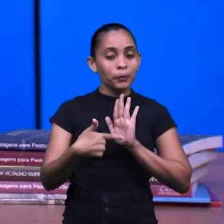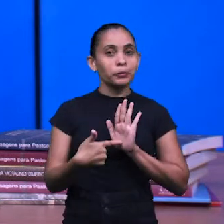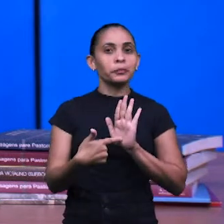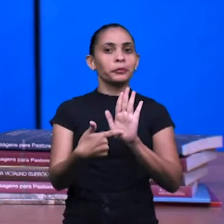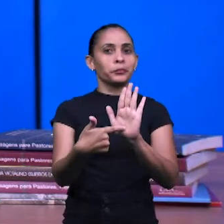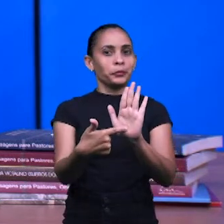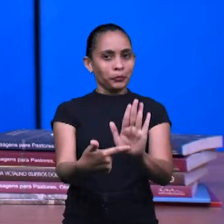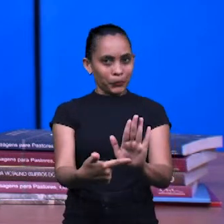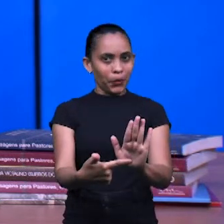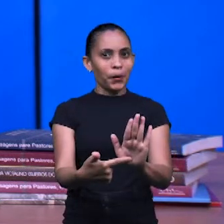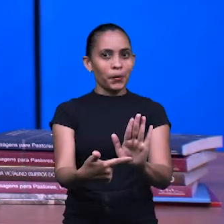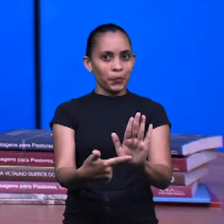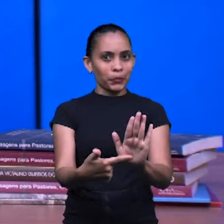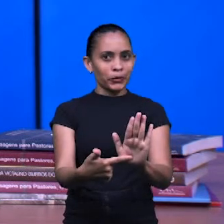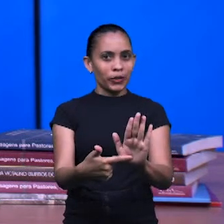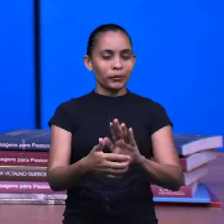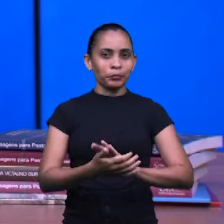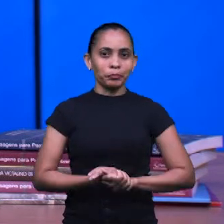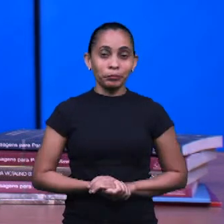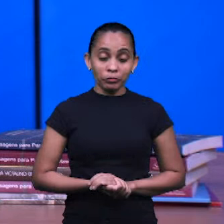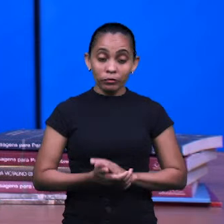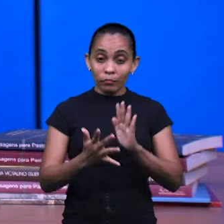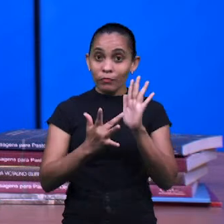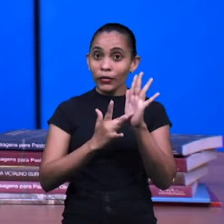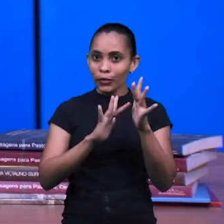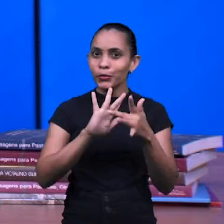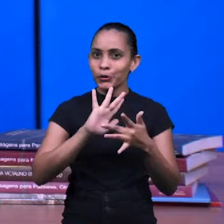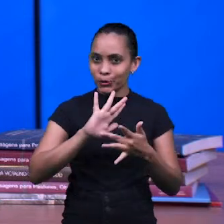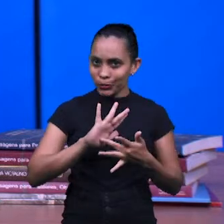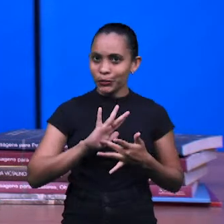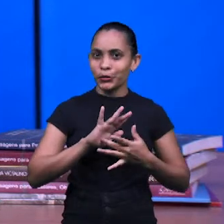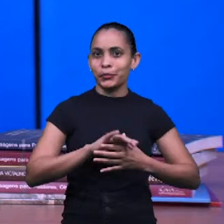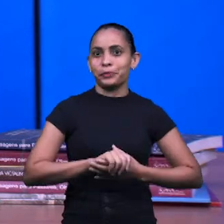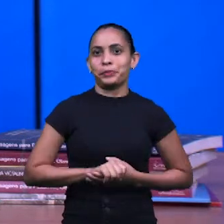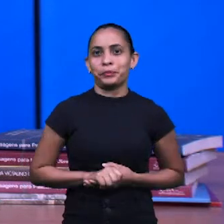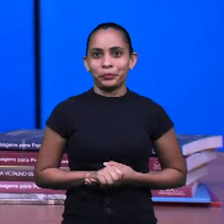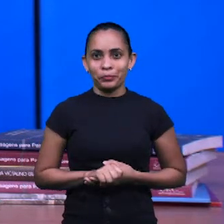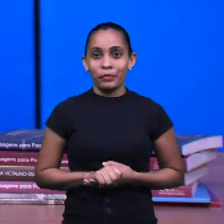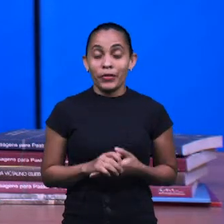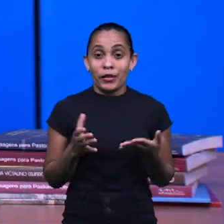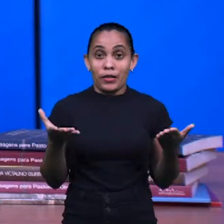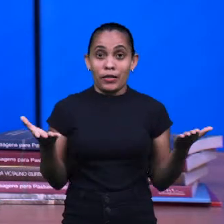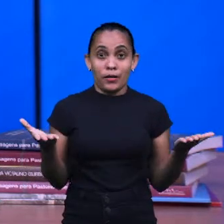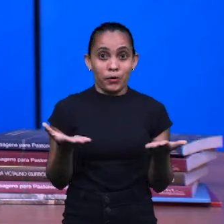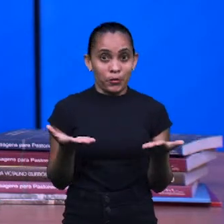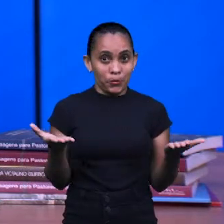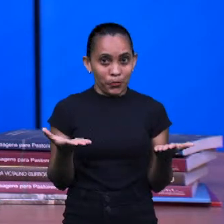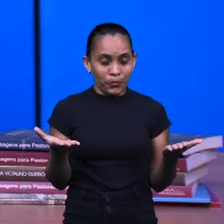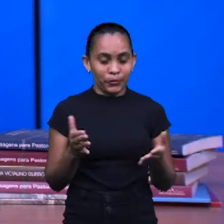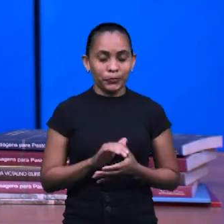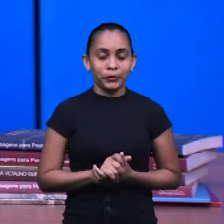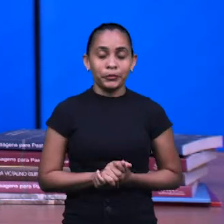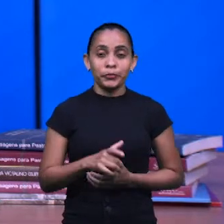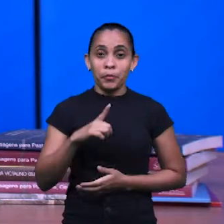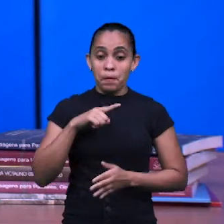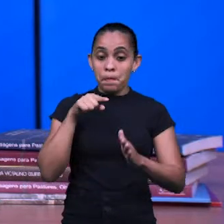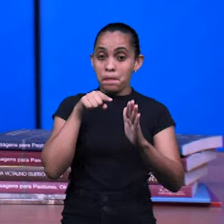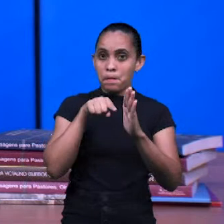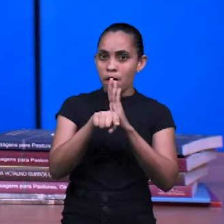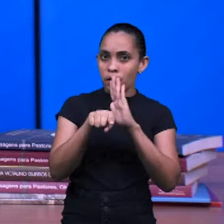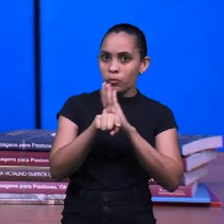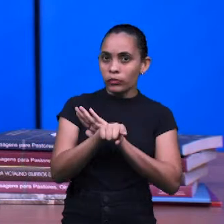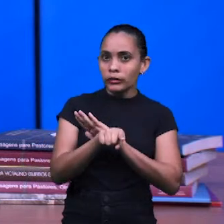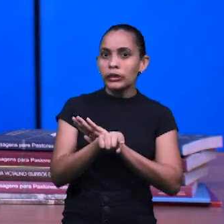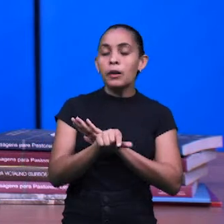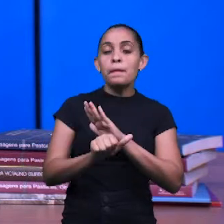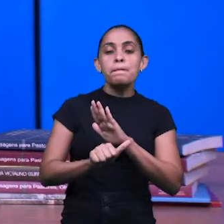nessas narrações a figura da pessoa do Senhor Jesus. E nós, por isso, vamos então passar nossas perguntas, e a